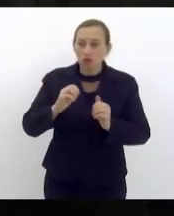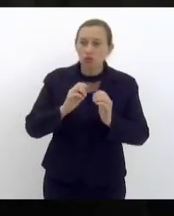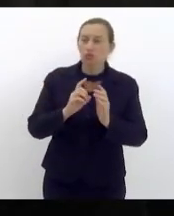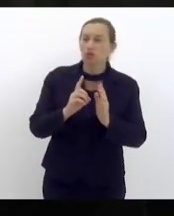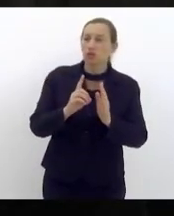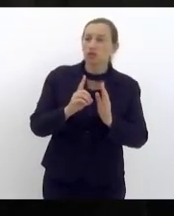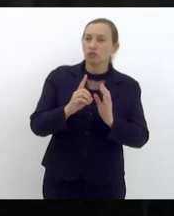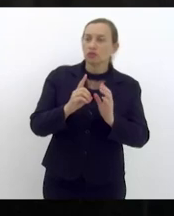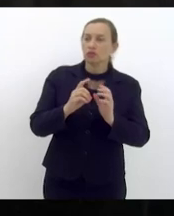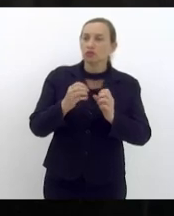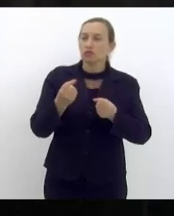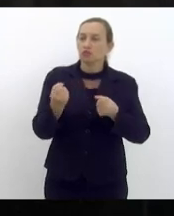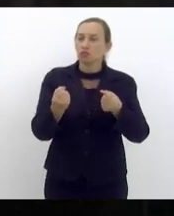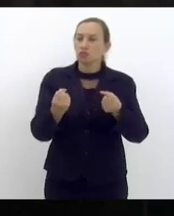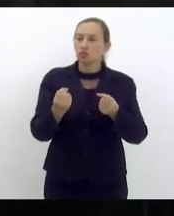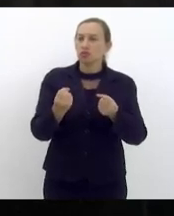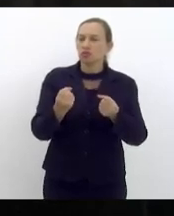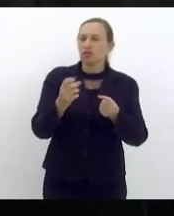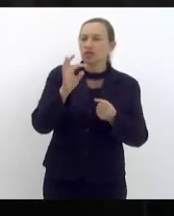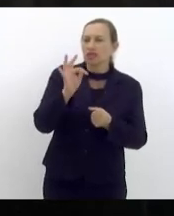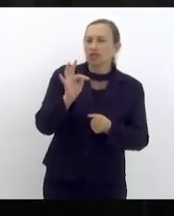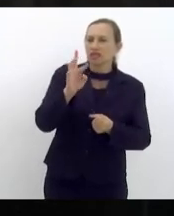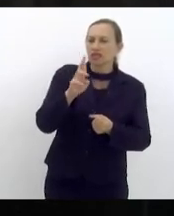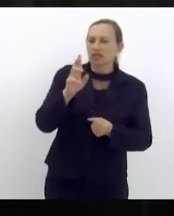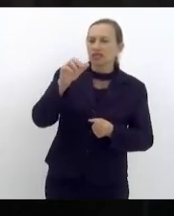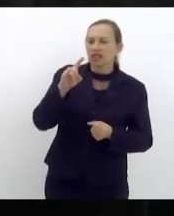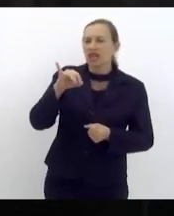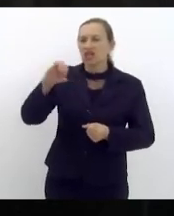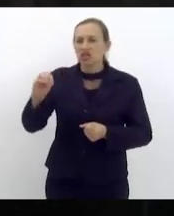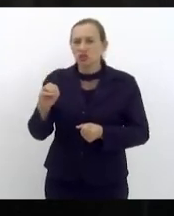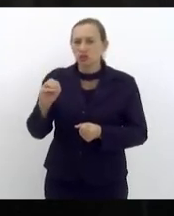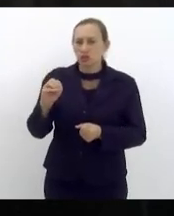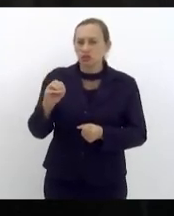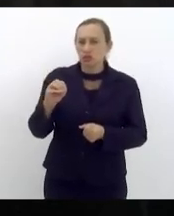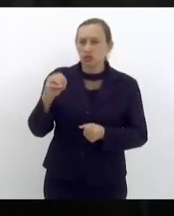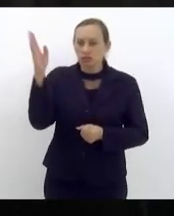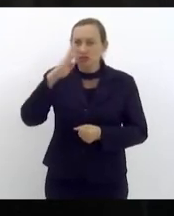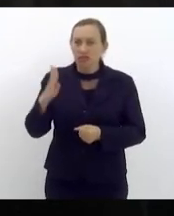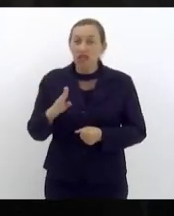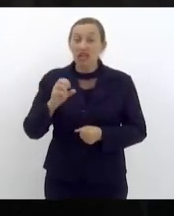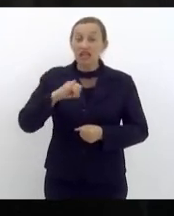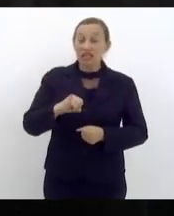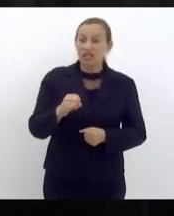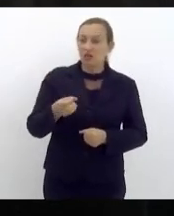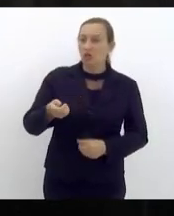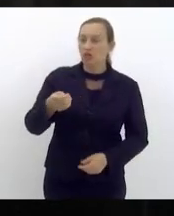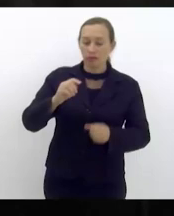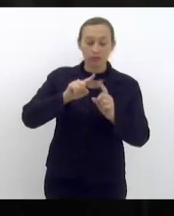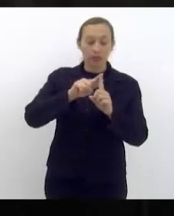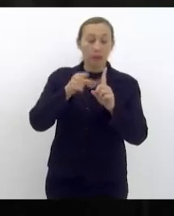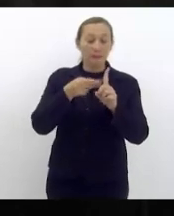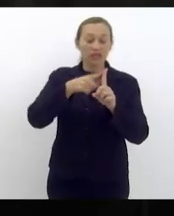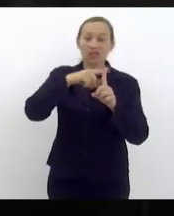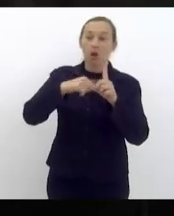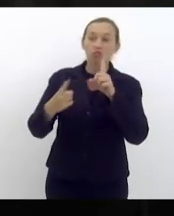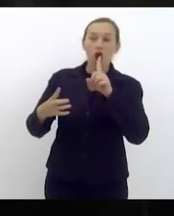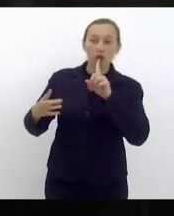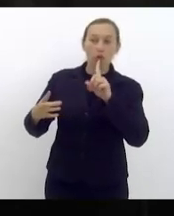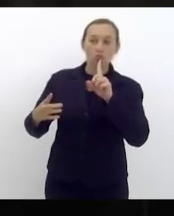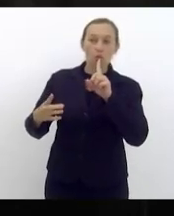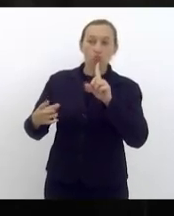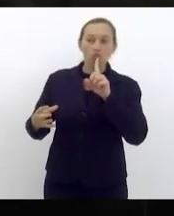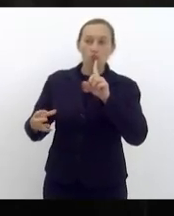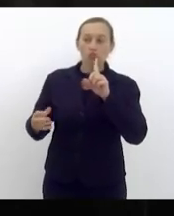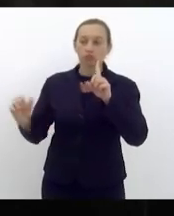um de nós deputada Dani Monteiro minha companheira que dirigir comendo uma banana é multado E aí me vem as empresas de ônibus